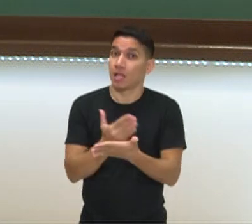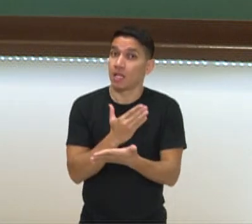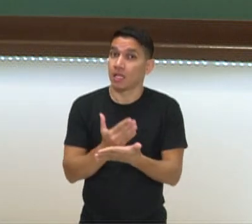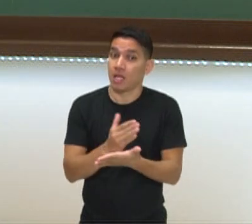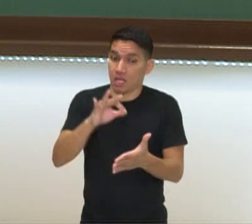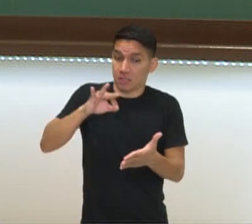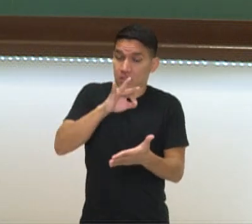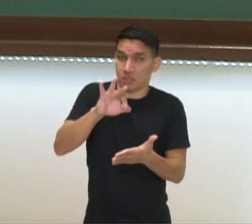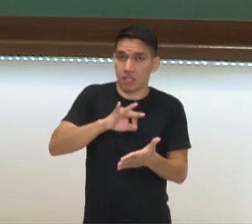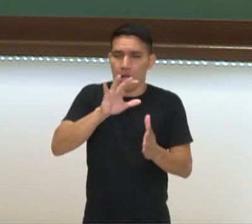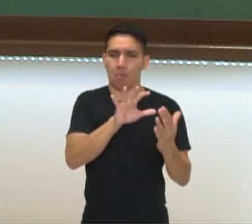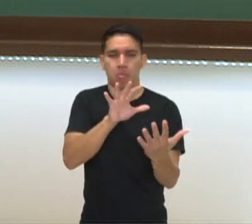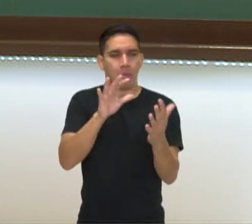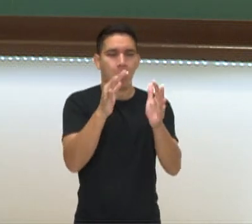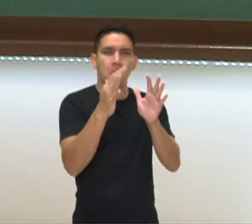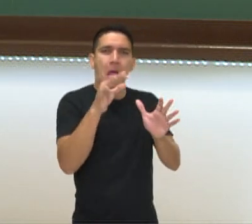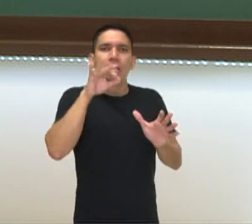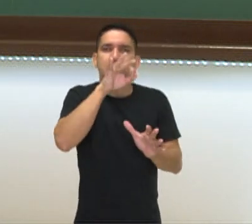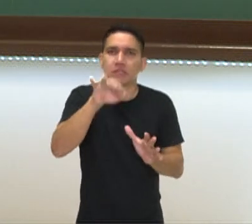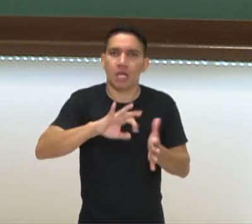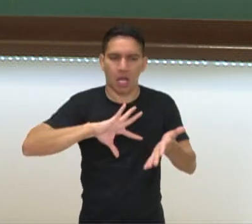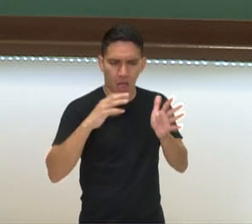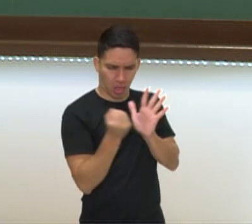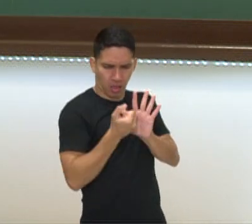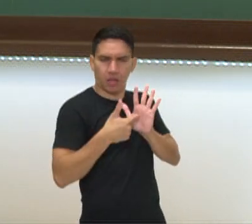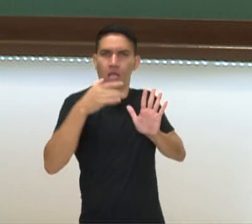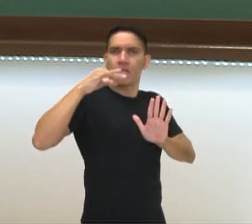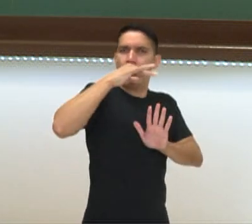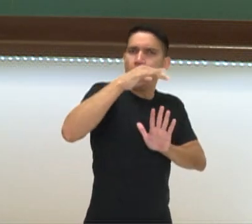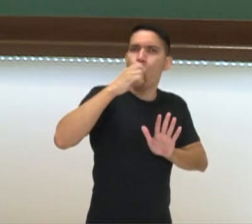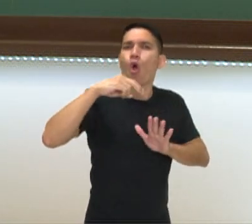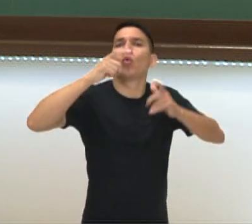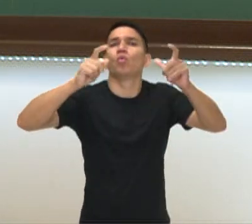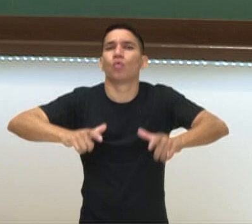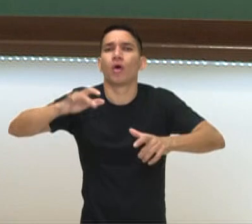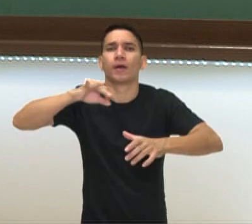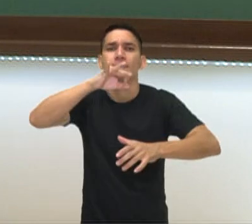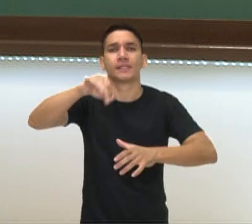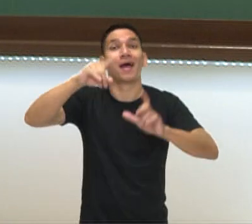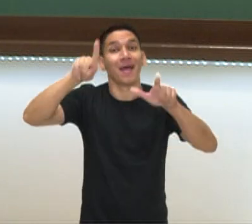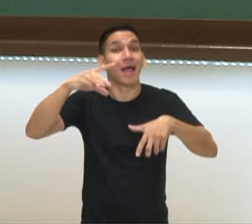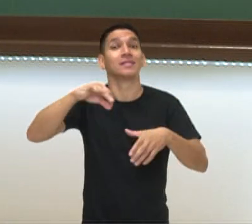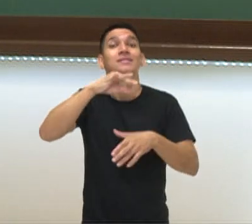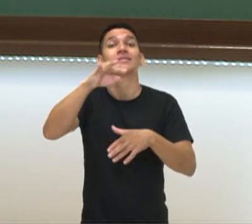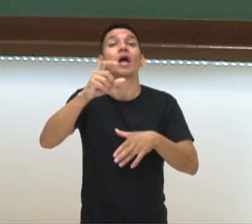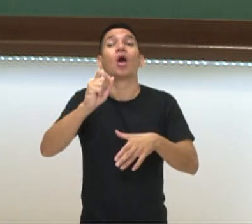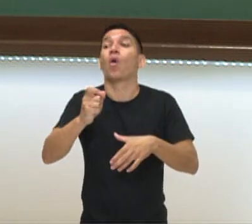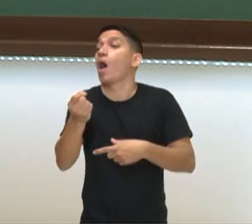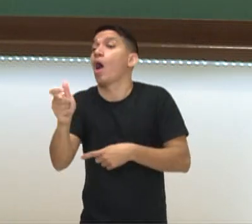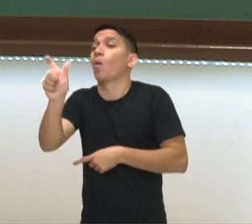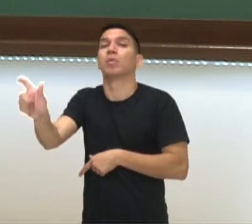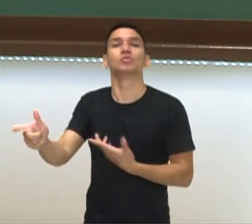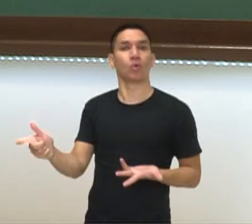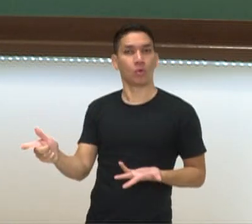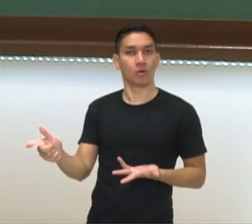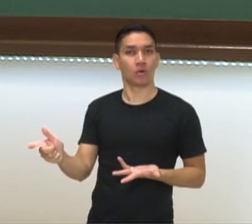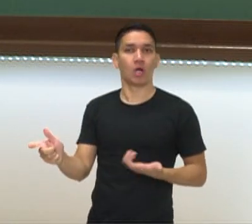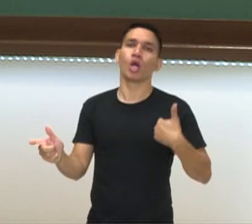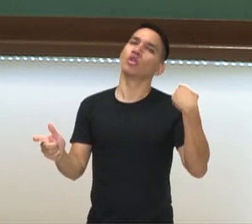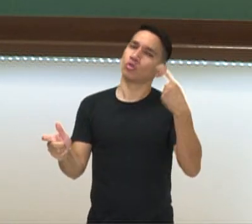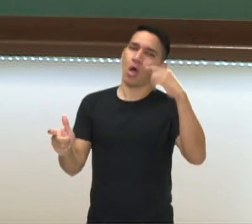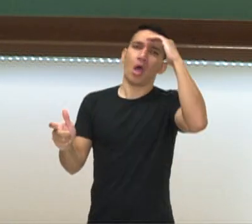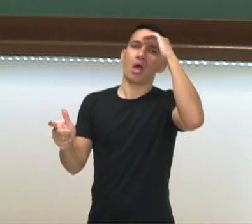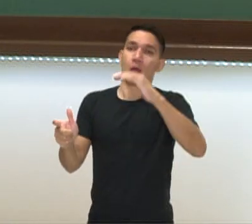um ritual sagrado, um símbolo sagrado ou um lugar sagrado é sagrado para alguém. Nós